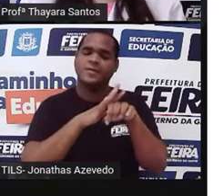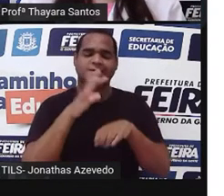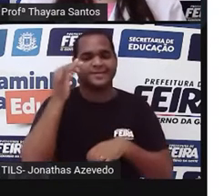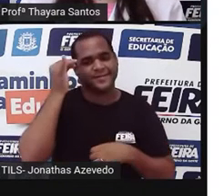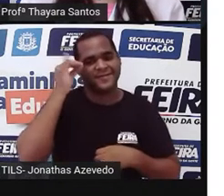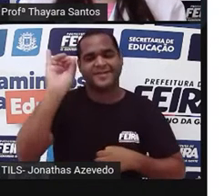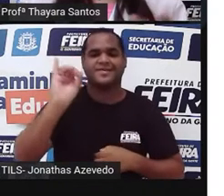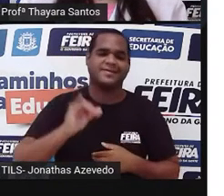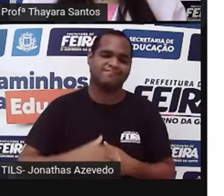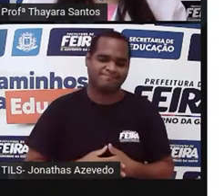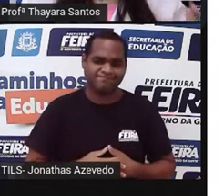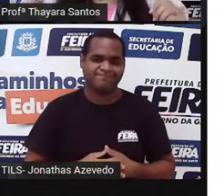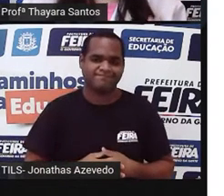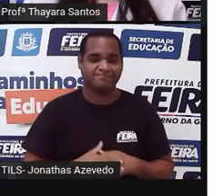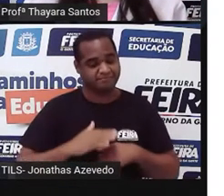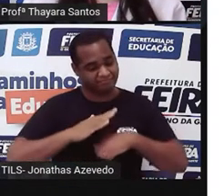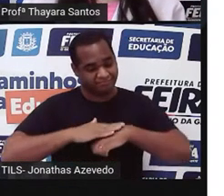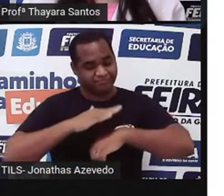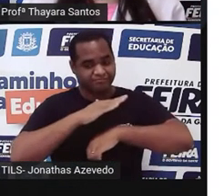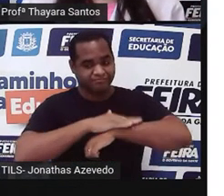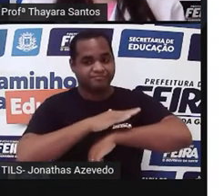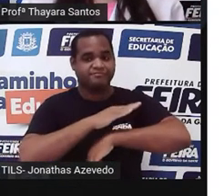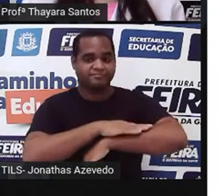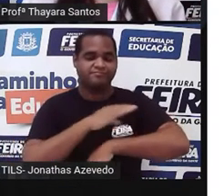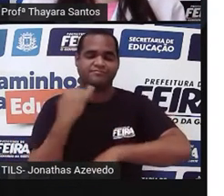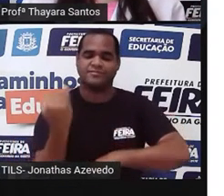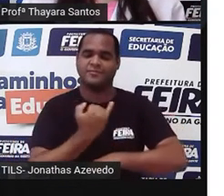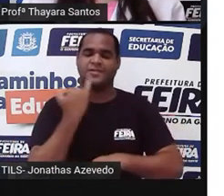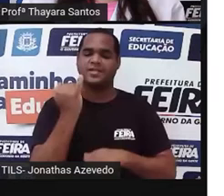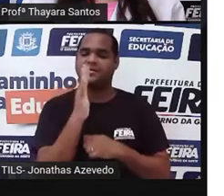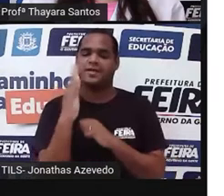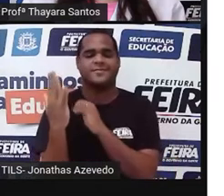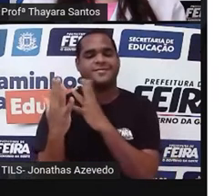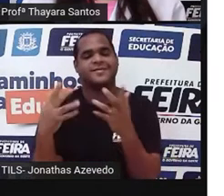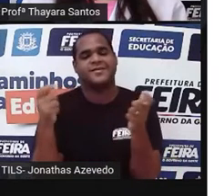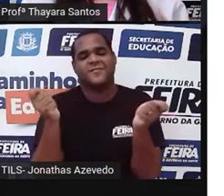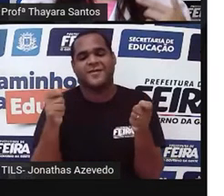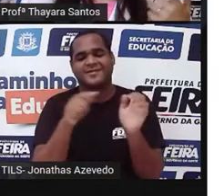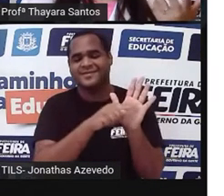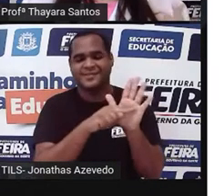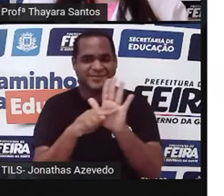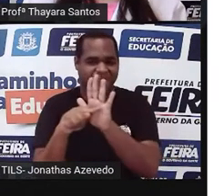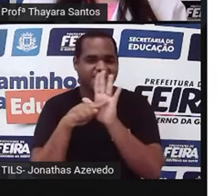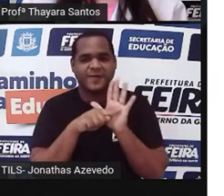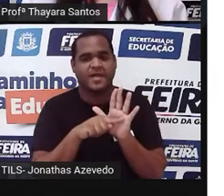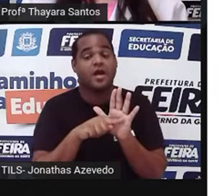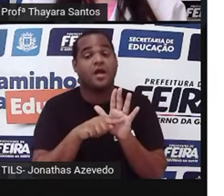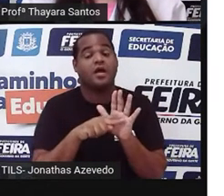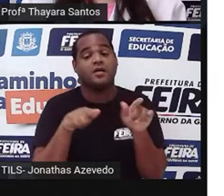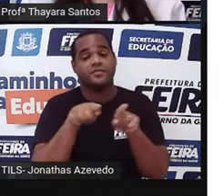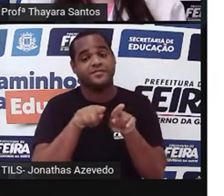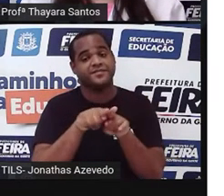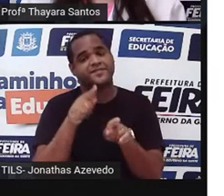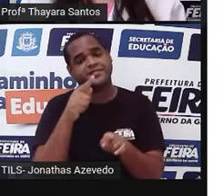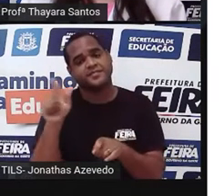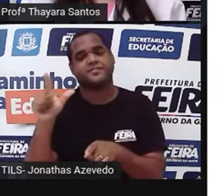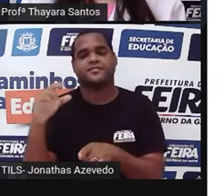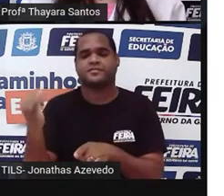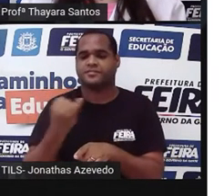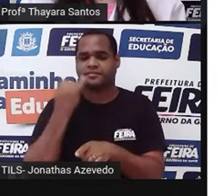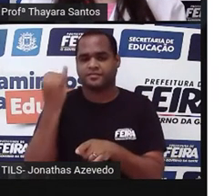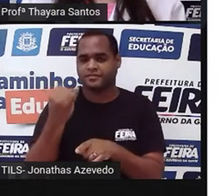essas doenças. Então, isso também é um benefício que a natureza está dando para a gente. E também a gente pode citar regulação da